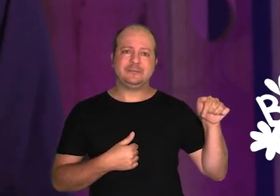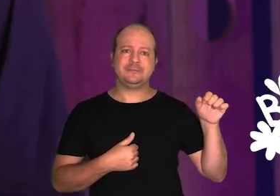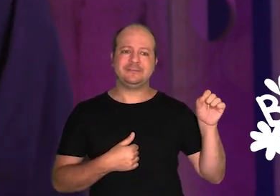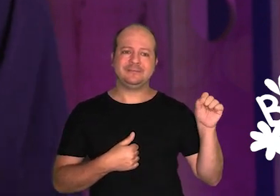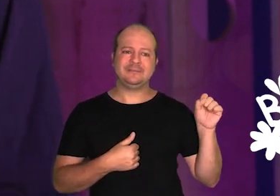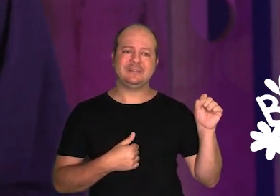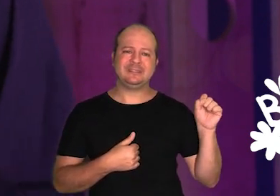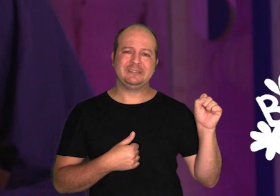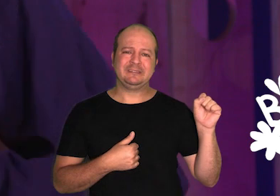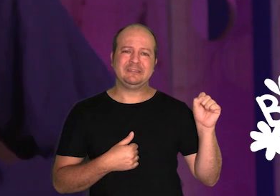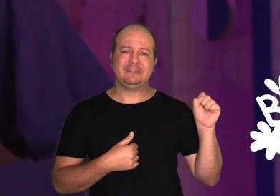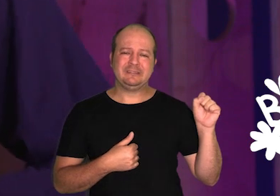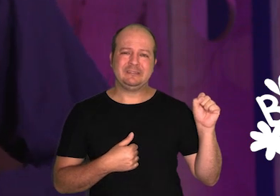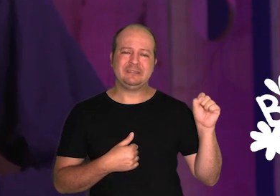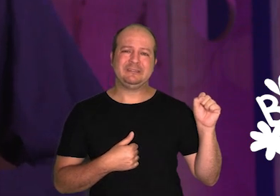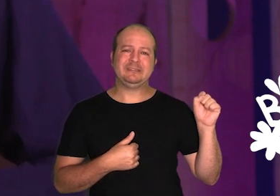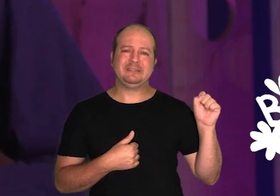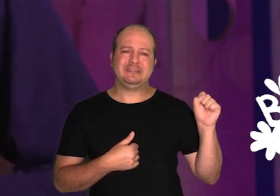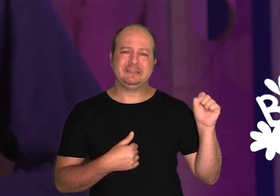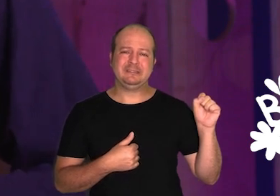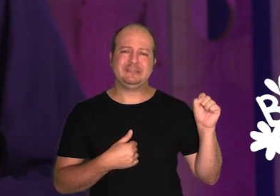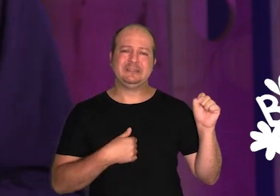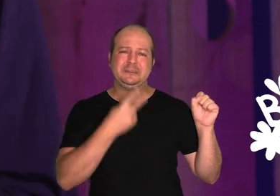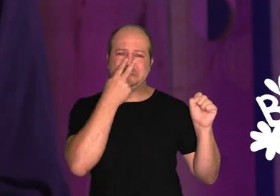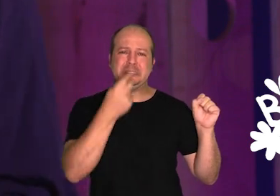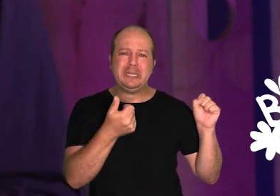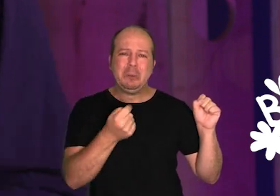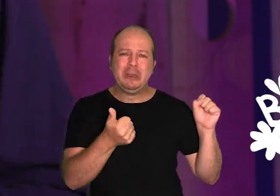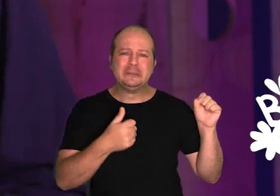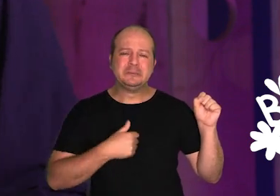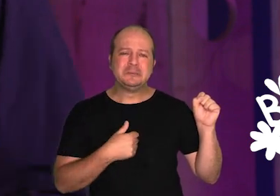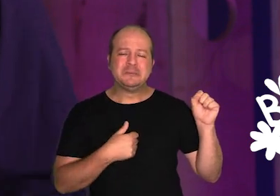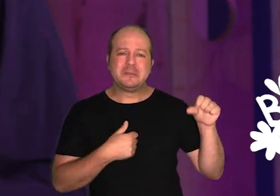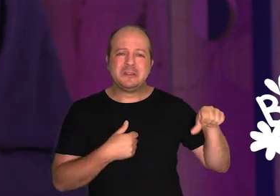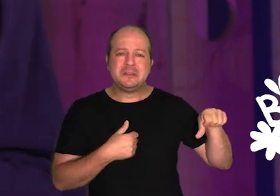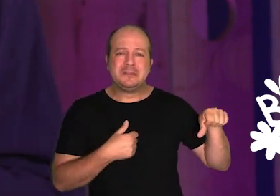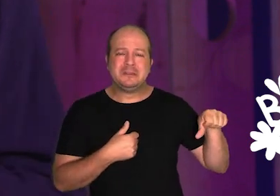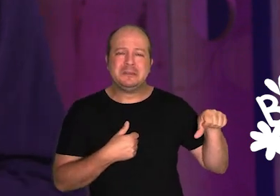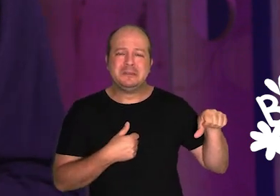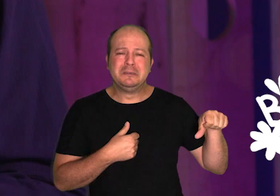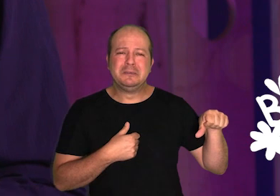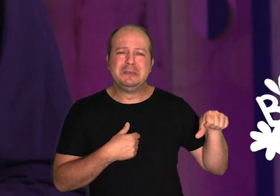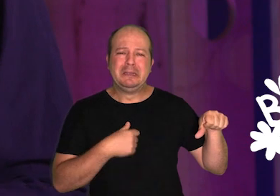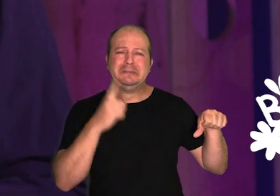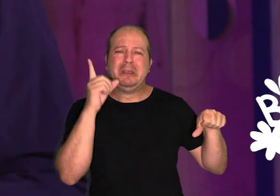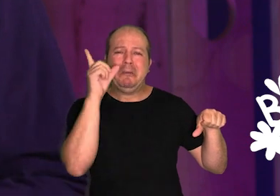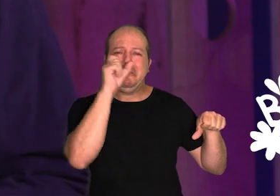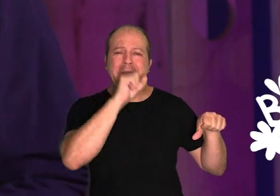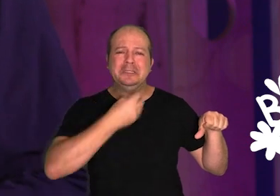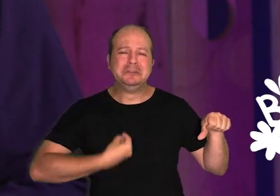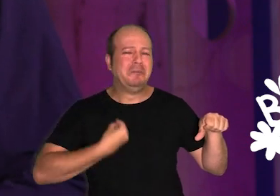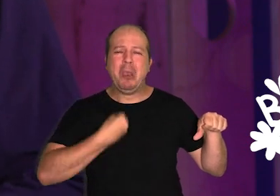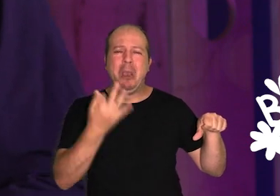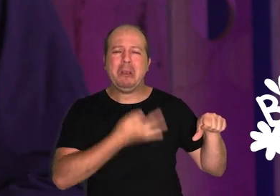8. Que quer sair, mas você não deixa, tá vendo? 9. Cara, tá muito difícil pra mim. Eu não